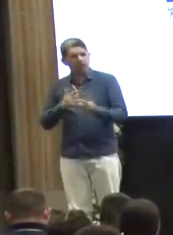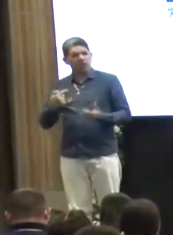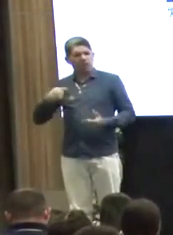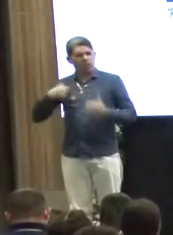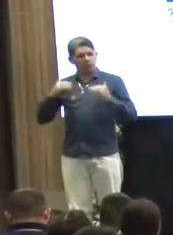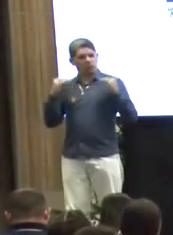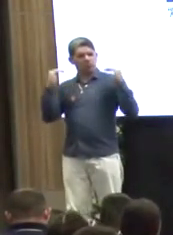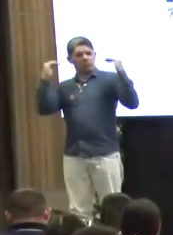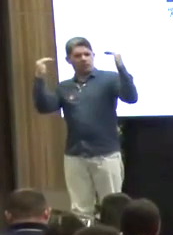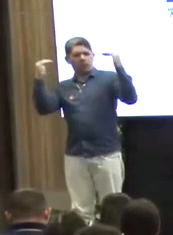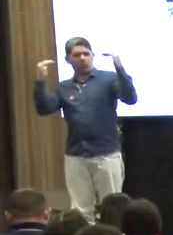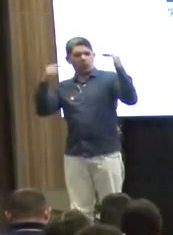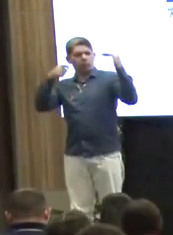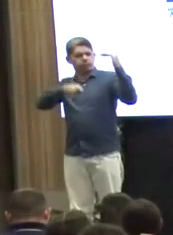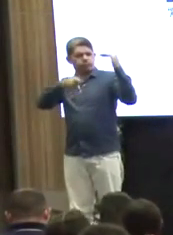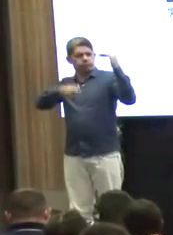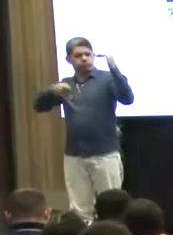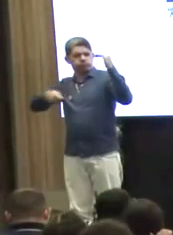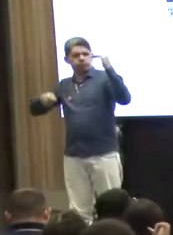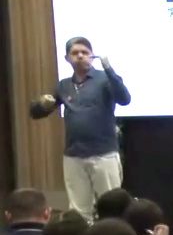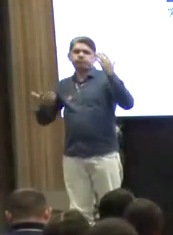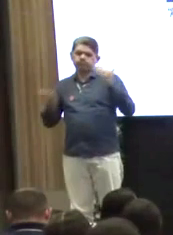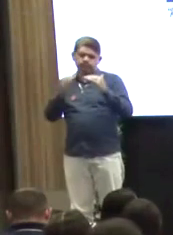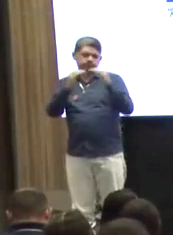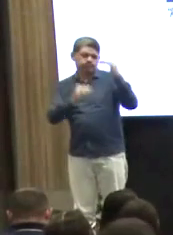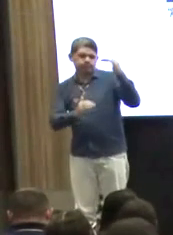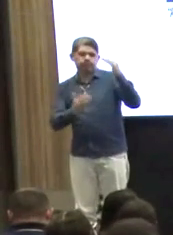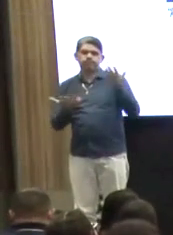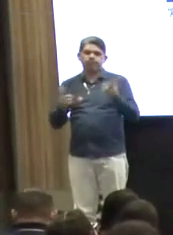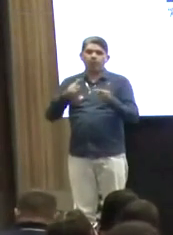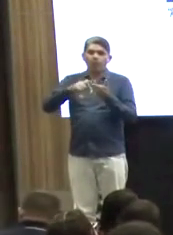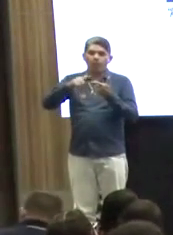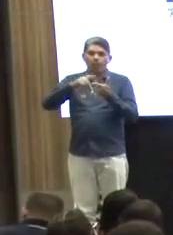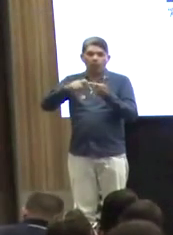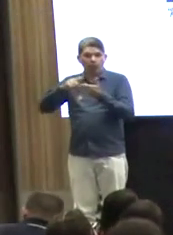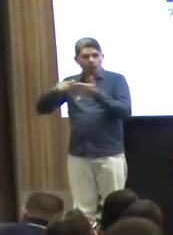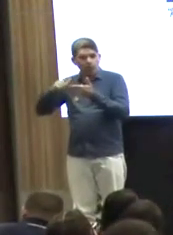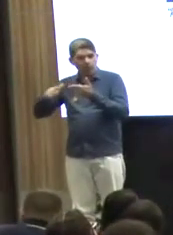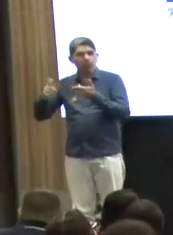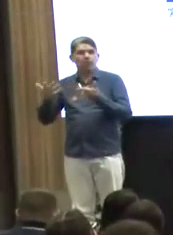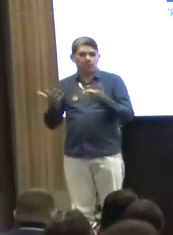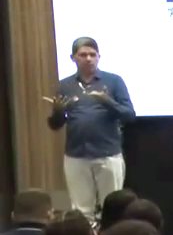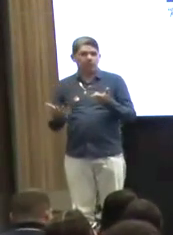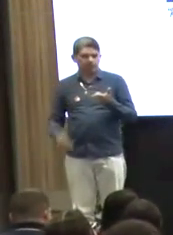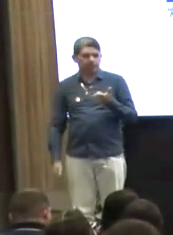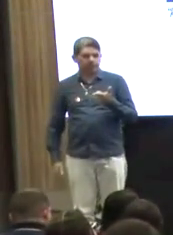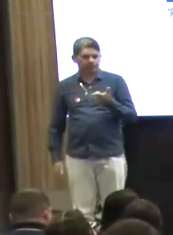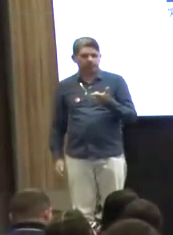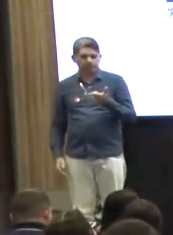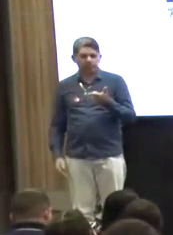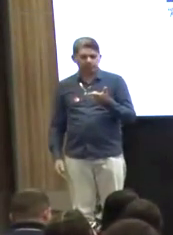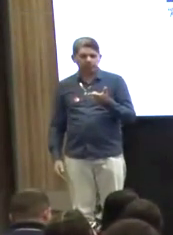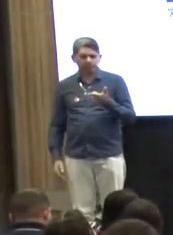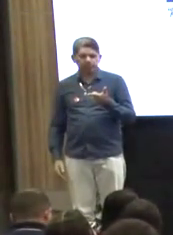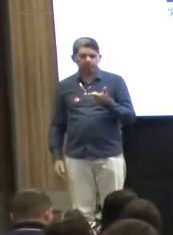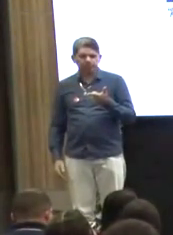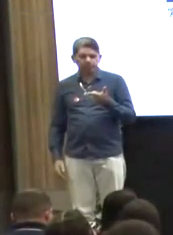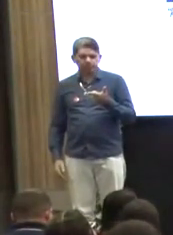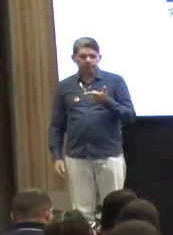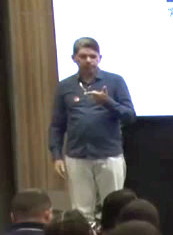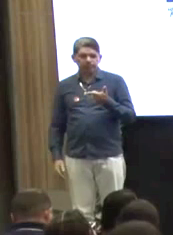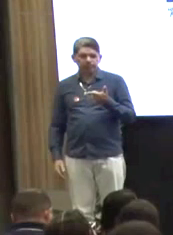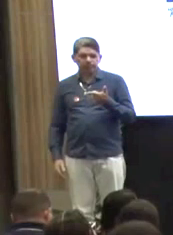sou superior a ele, eu sou virtuoso. Então esse é o problema que eu entendo, por exemplo, em uma parte, né,